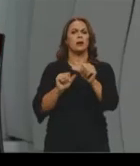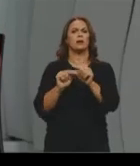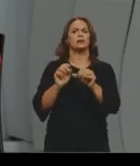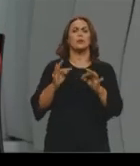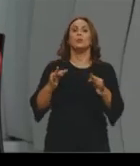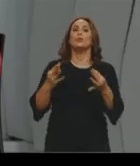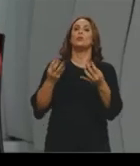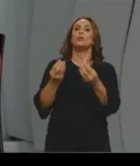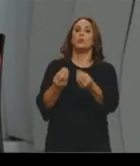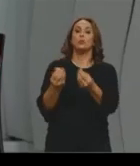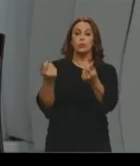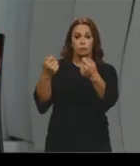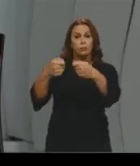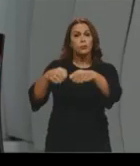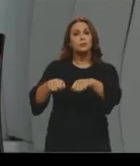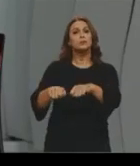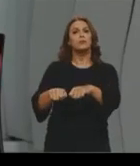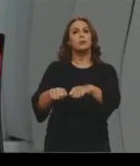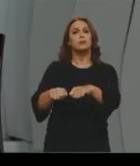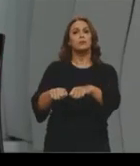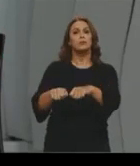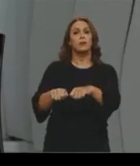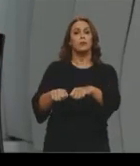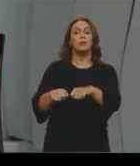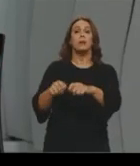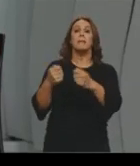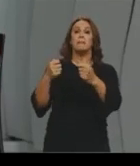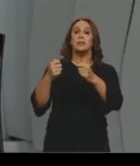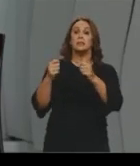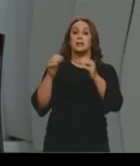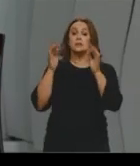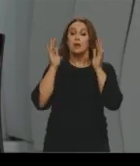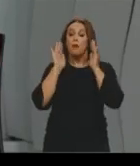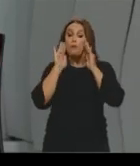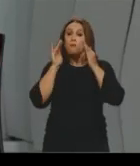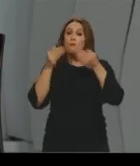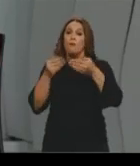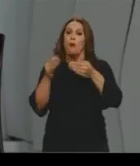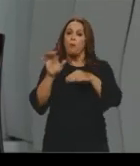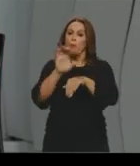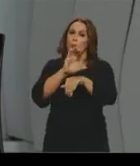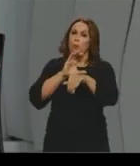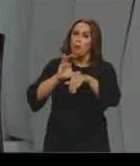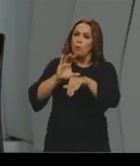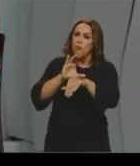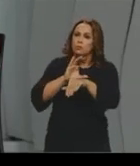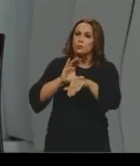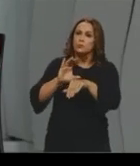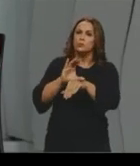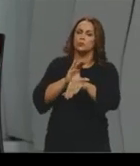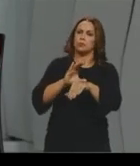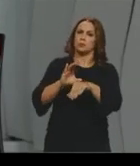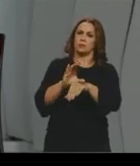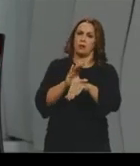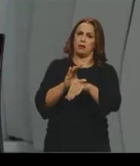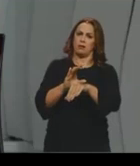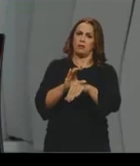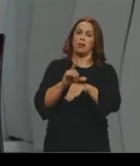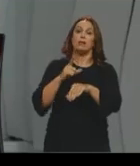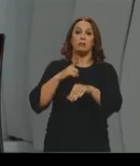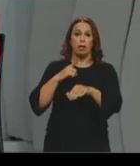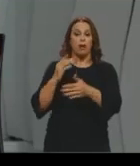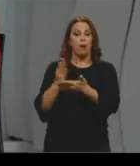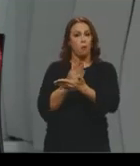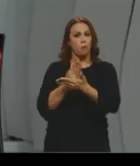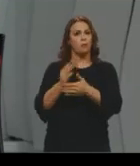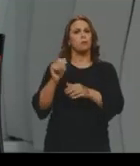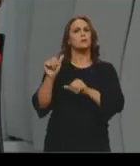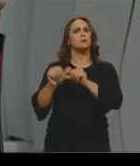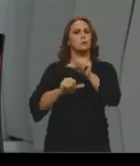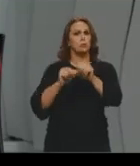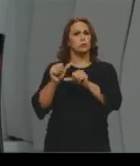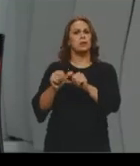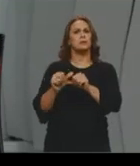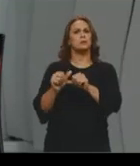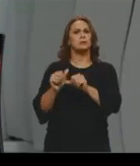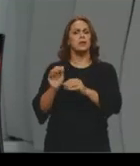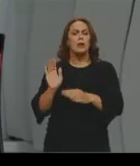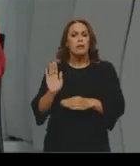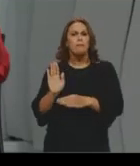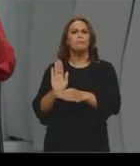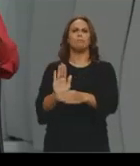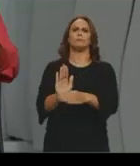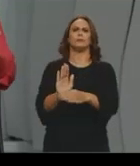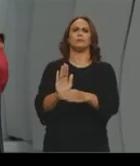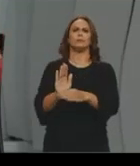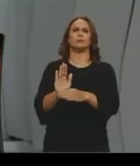Constituição. A gente tem muitas mudanças que podem ser benefício, né, do trabalhador e que muitas vezes elas não são dadas, né?